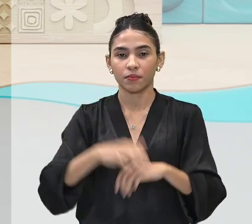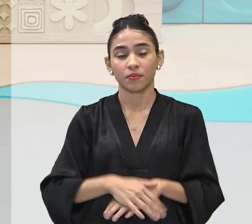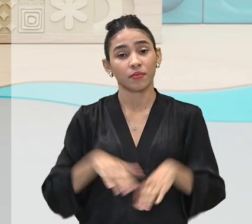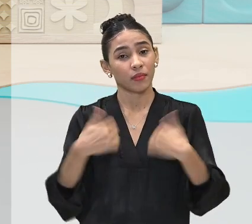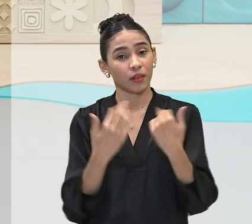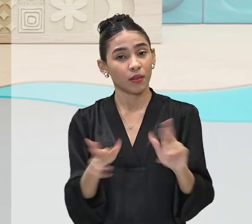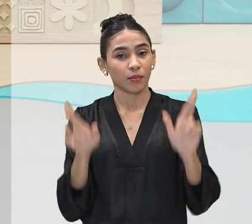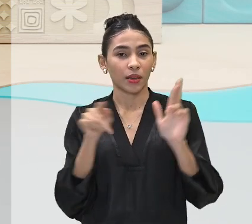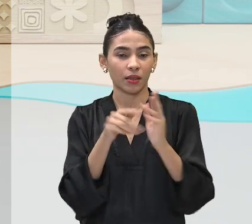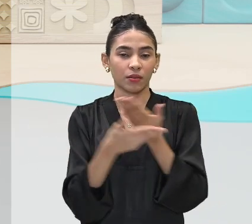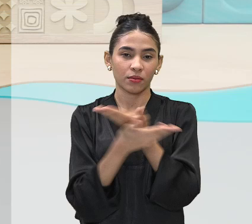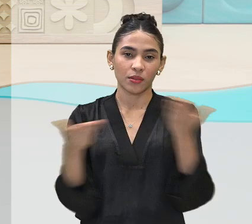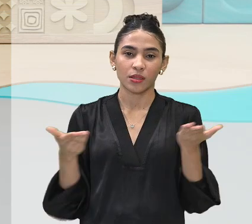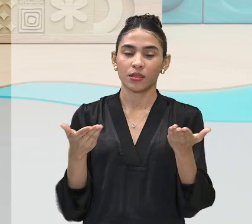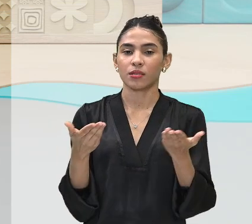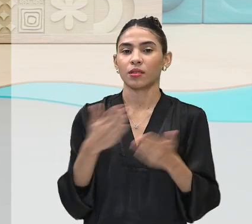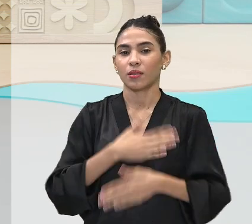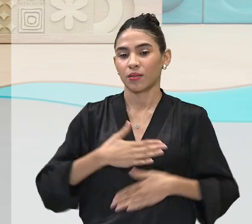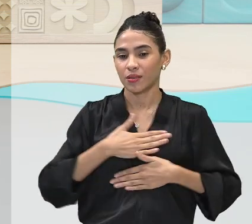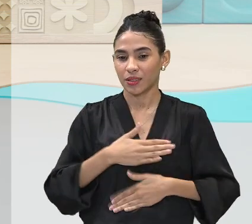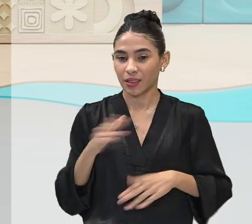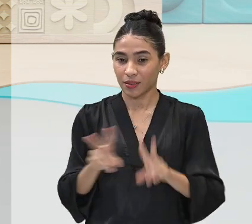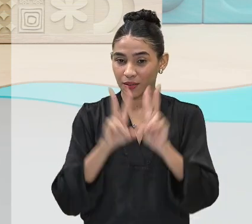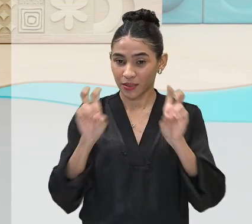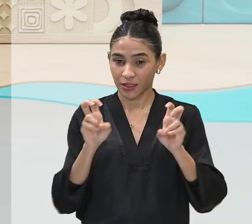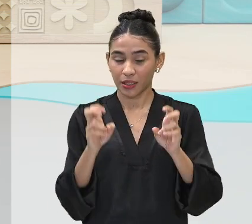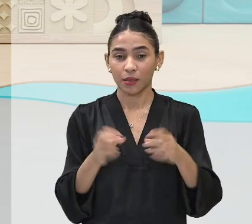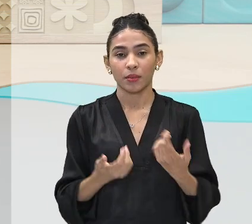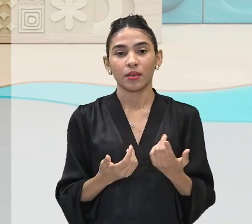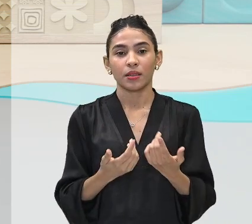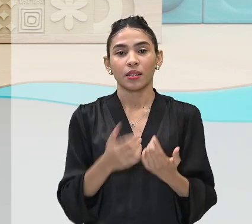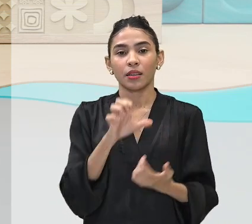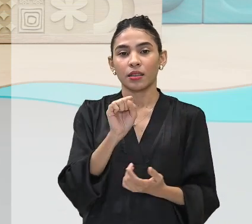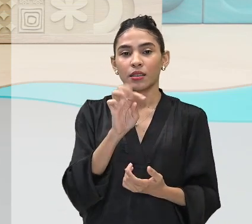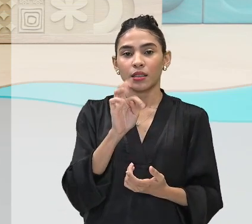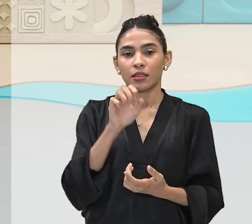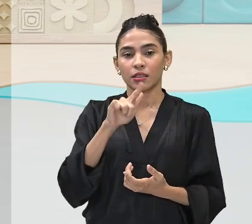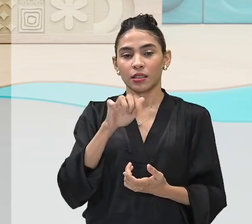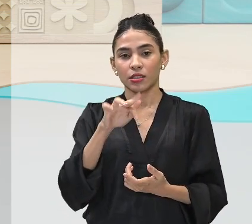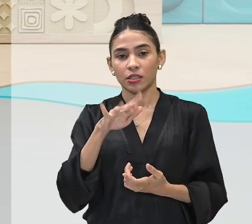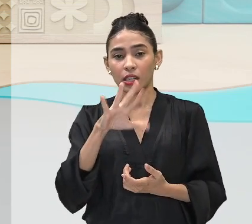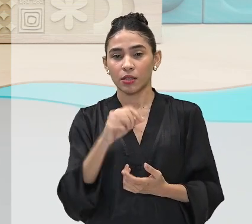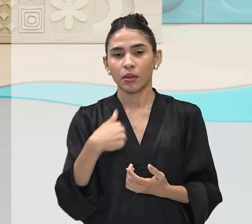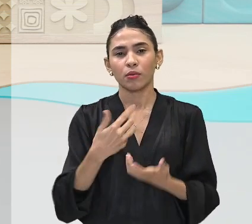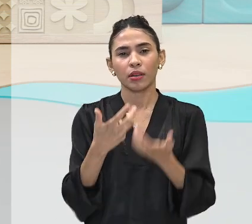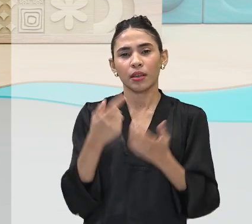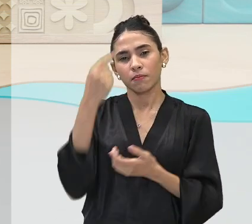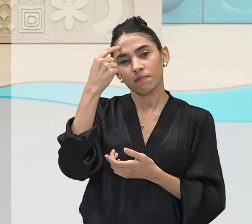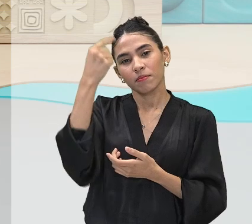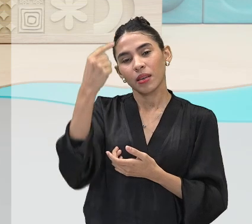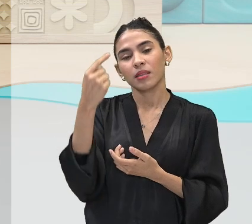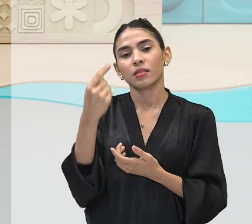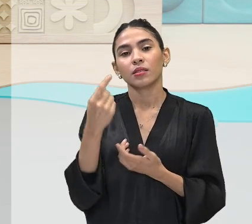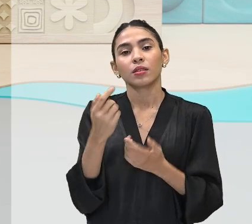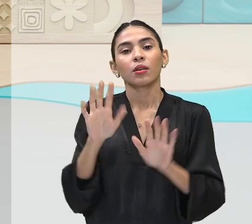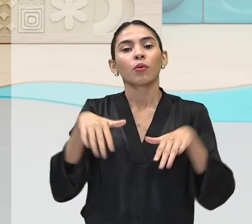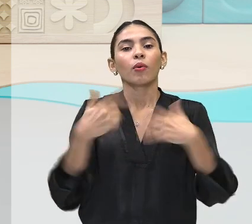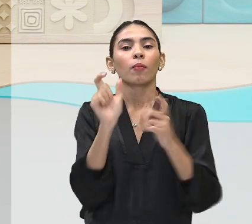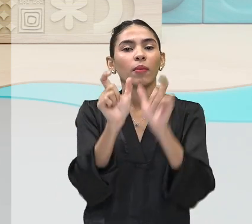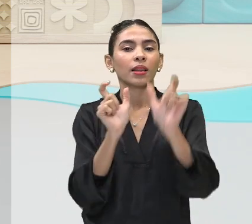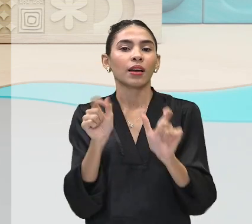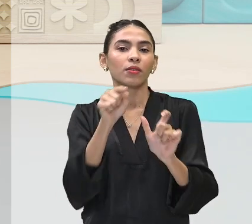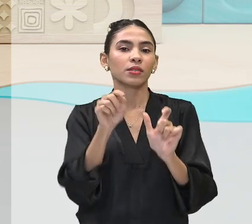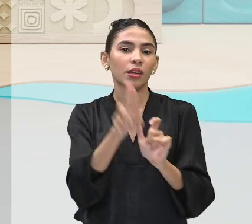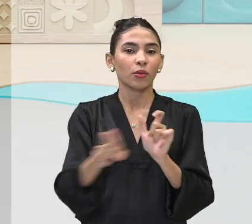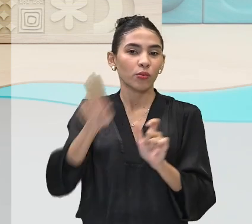que vocês tenham gostado de ver um pouquinho sobre estrangeirismos. Eu quero que vocês pensem um pouquinho sobre quais palavras vocês utilizam que